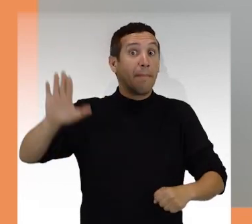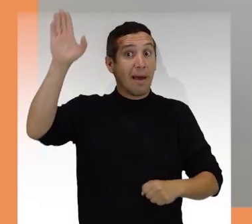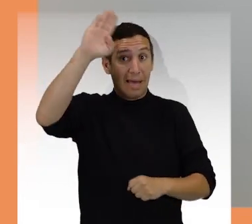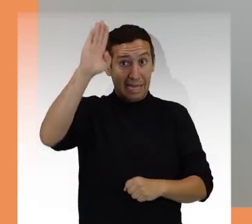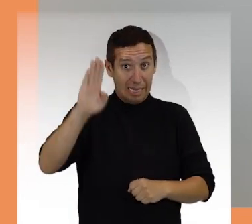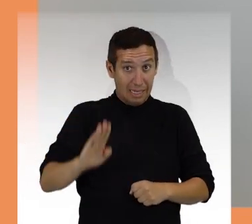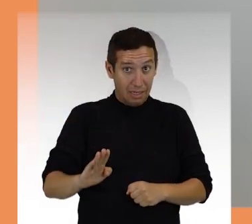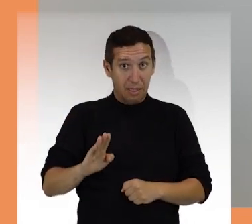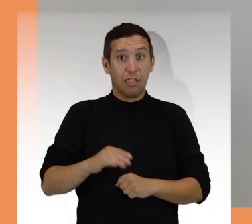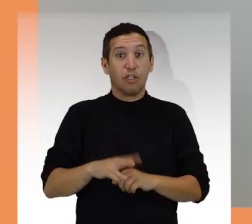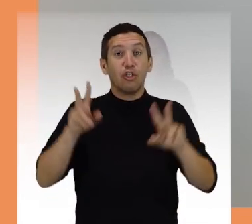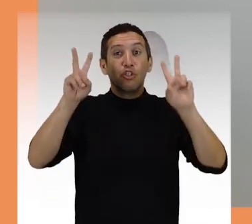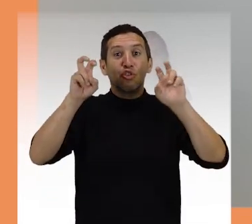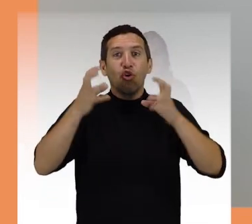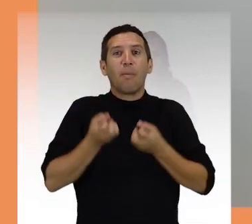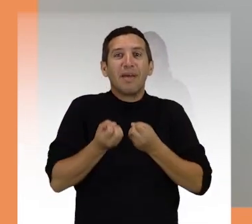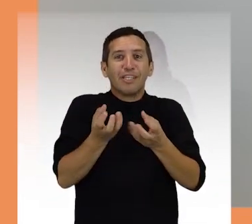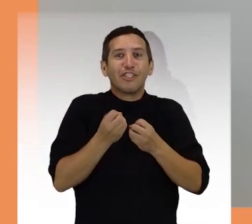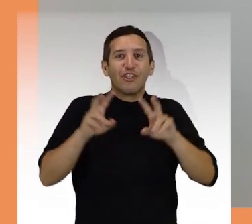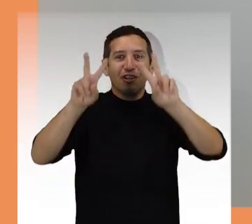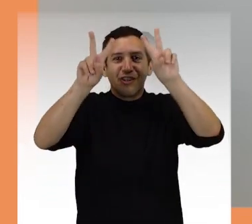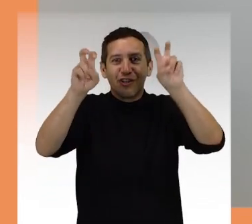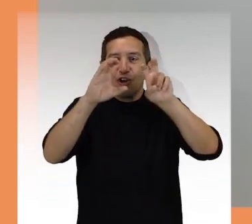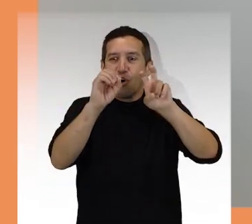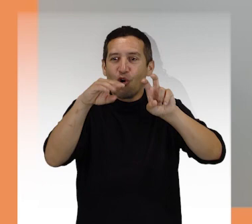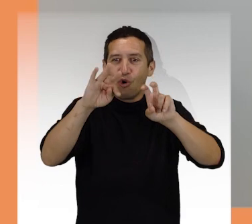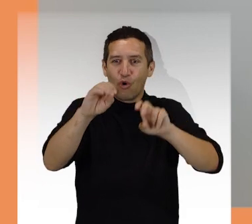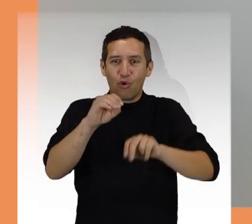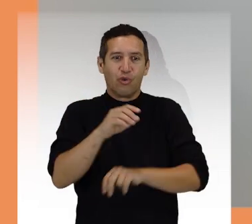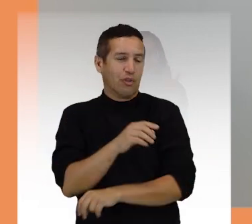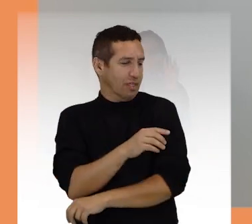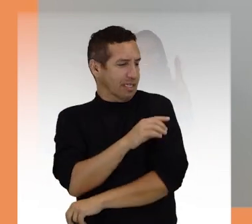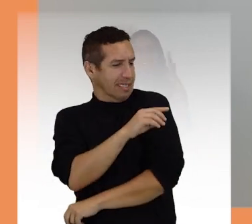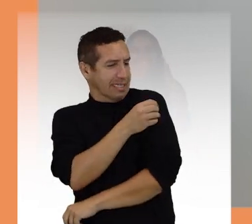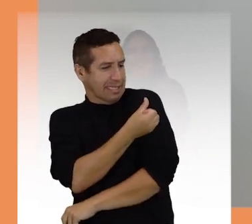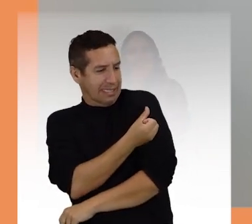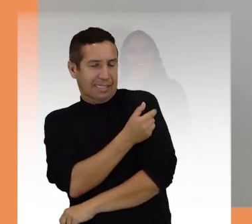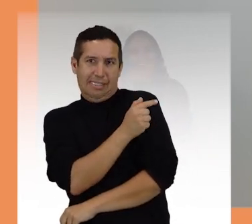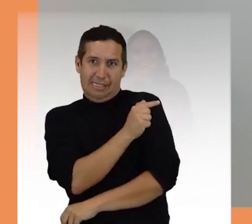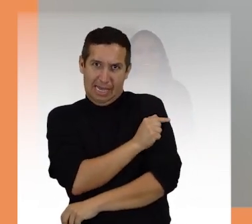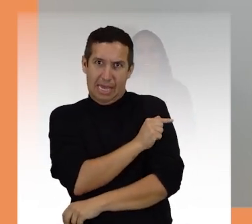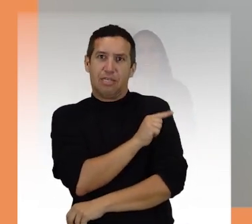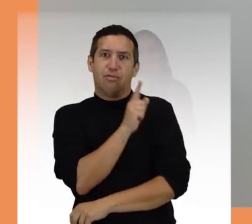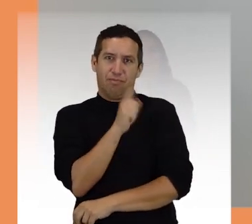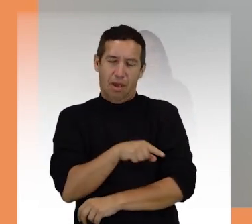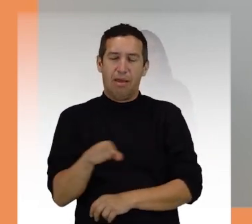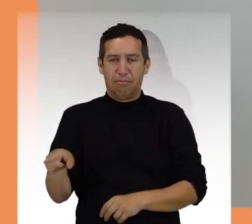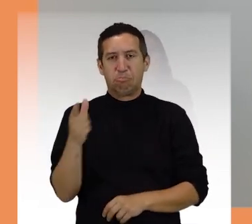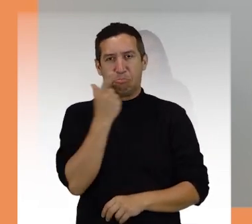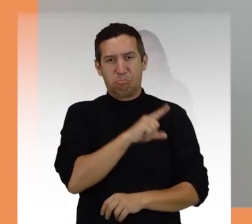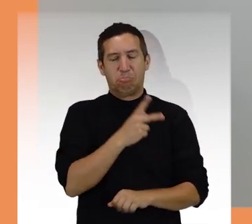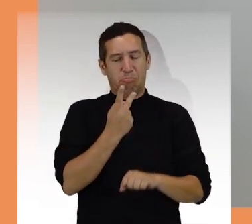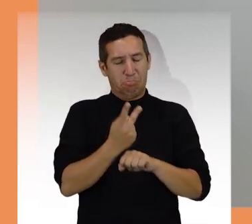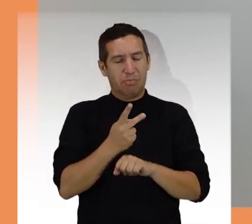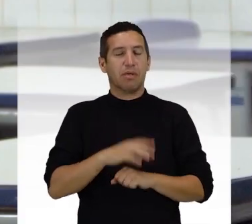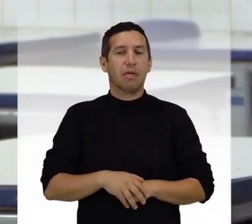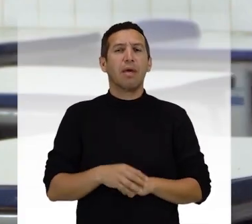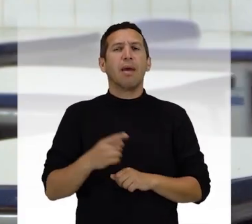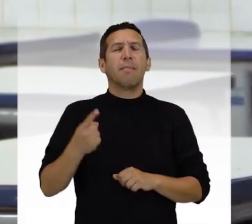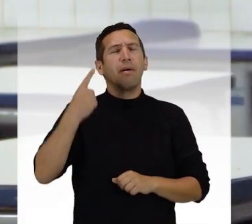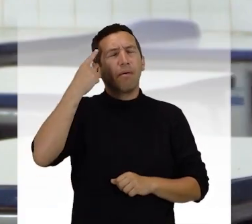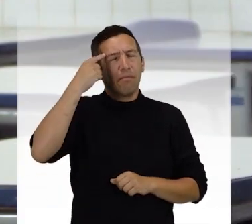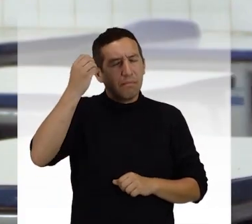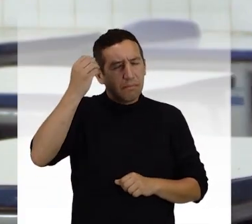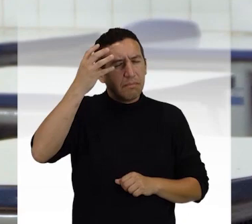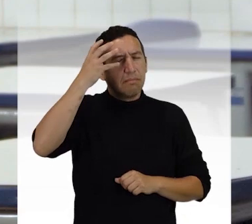na etapa nacional, na categoria Conto, para estudantes dos 6º e 7º anos no ensino fundamental. A